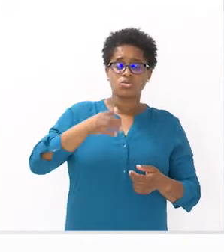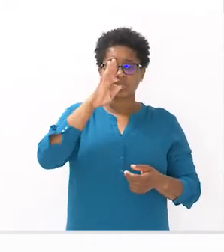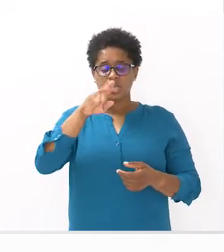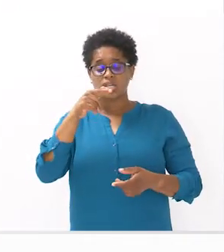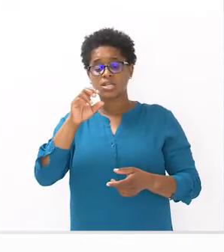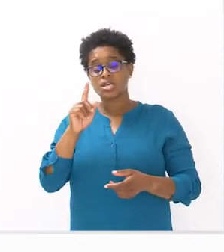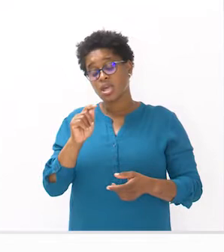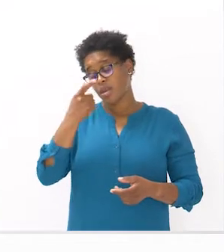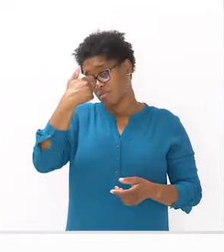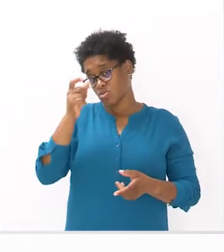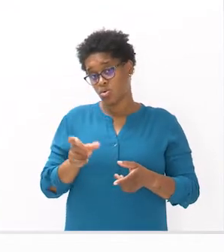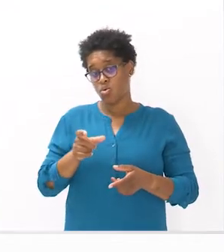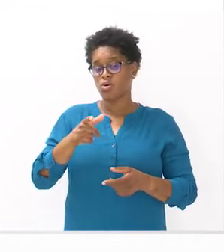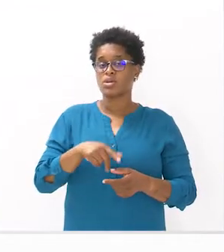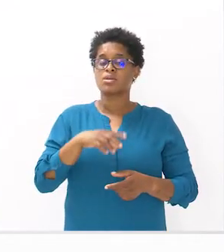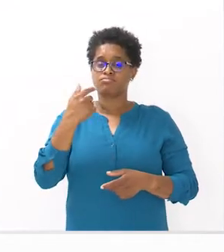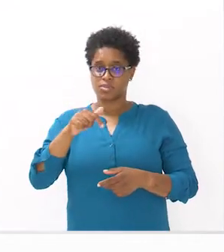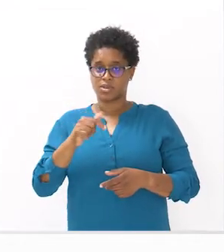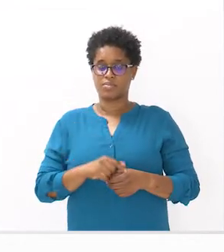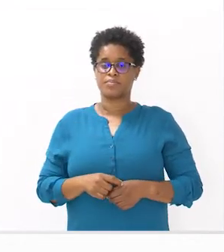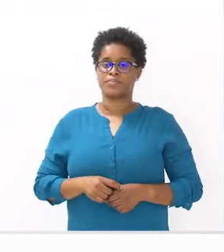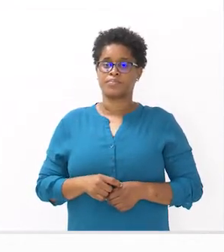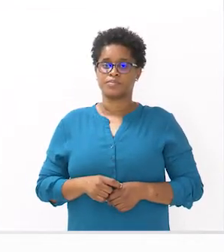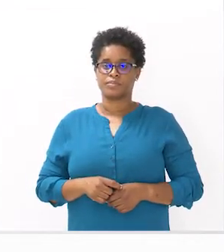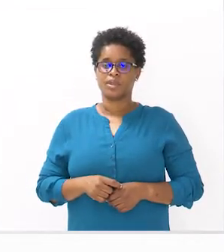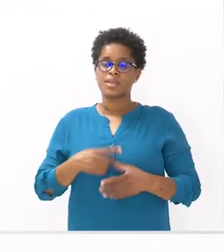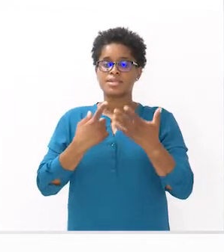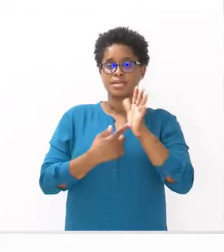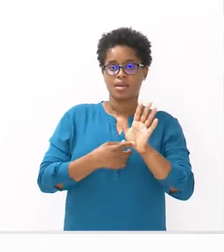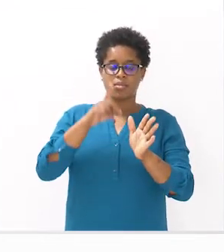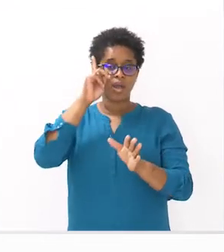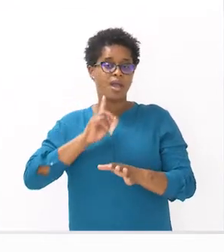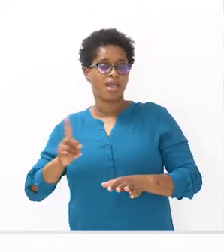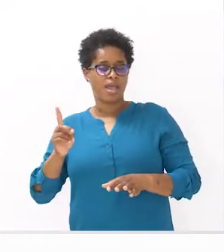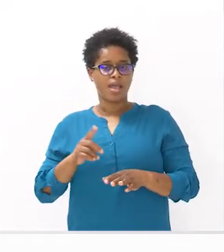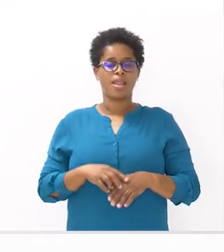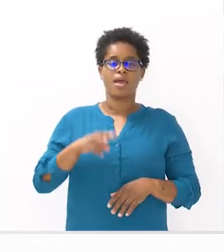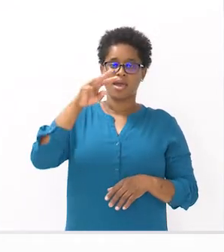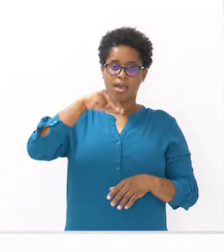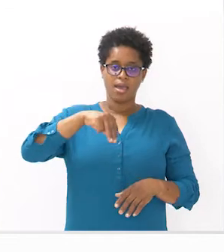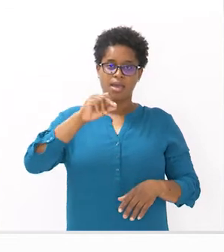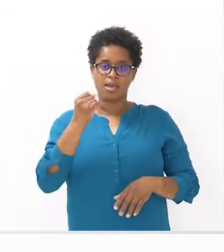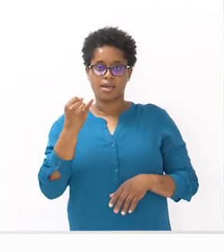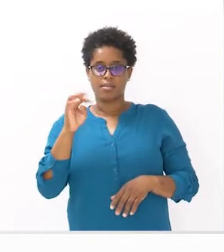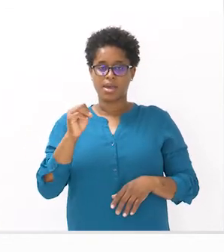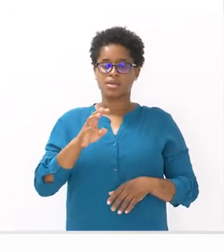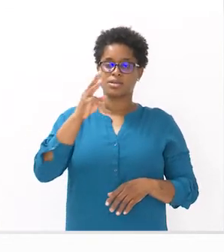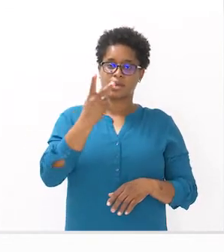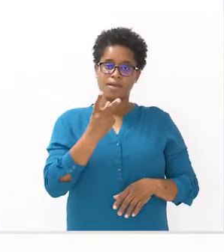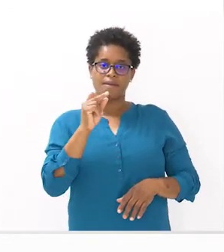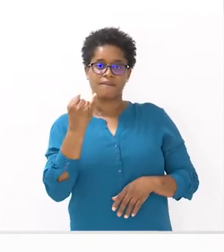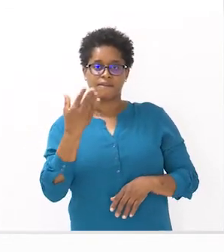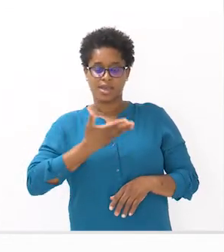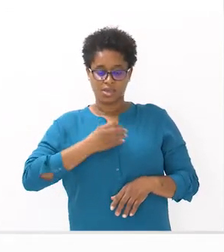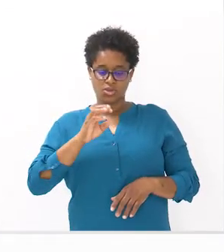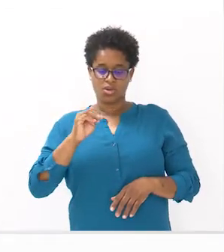pessoas possuem. Exemplo, ela é mais vaidosa do que as